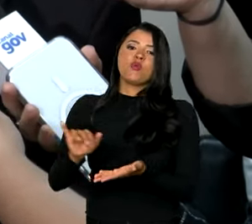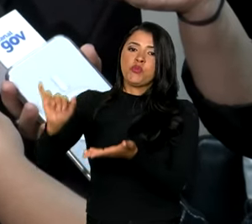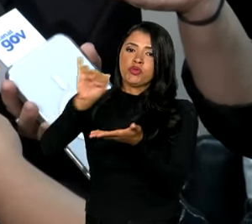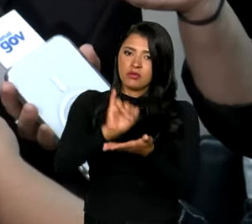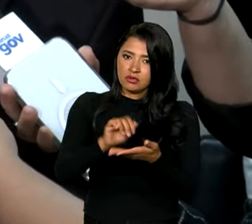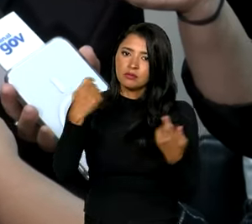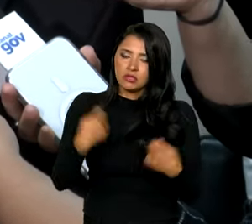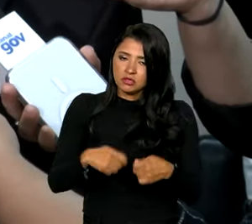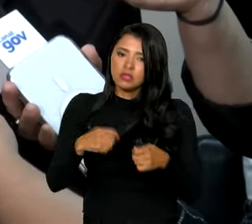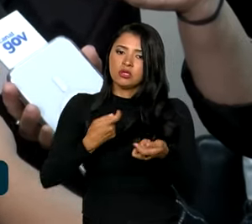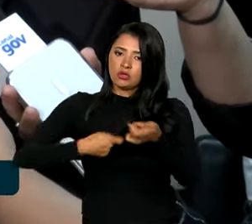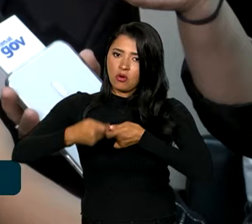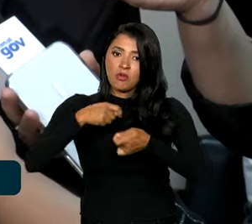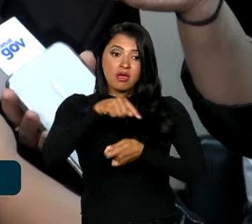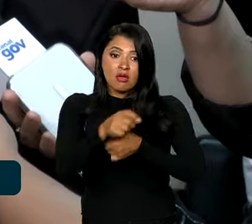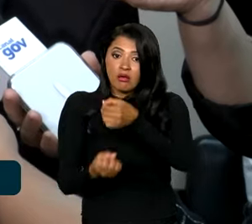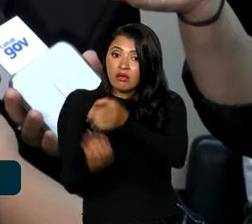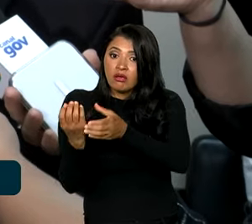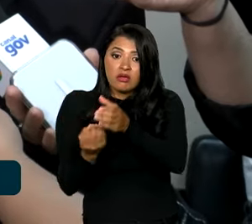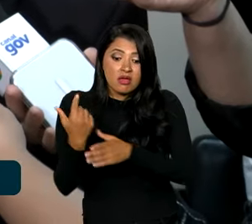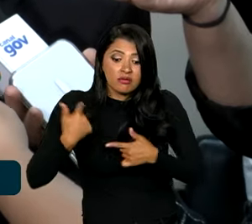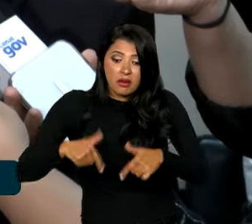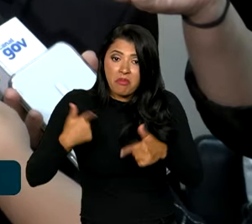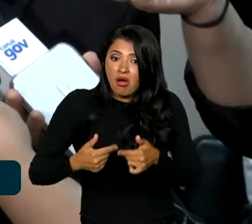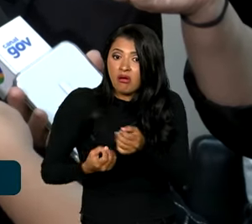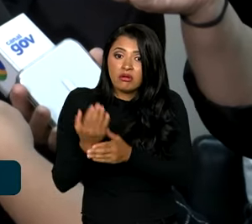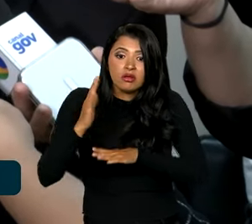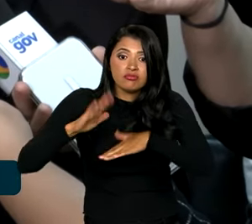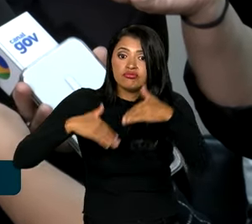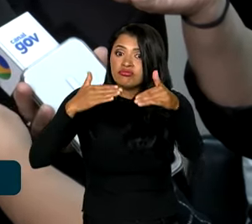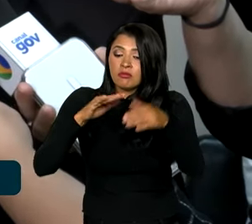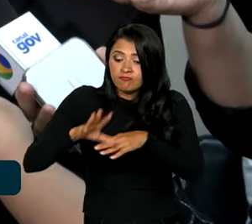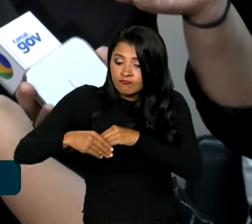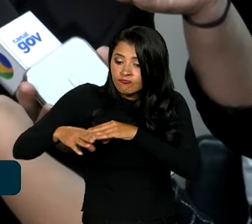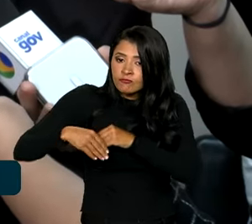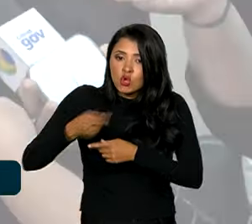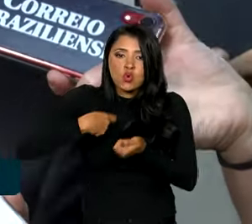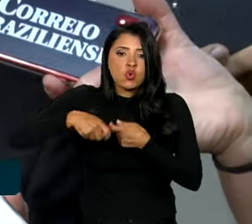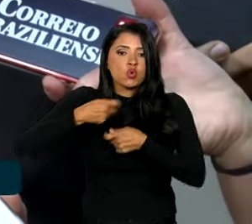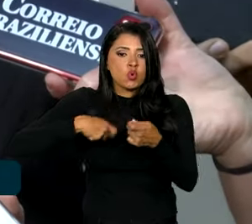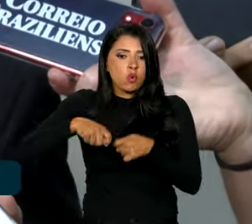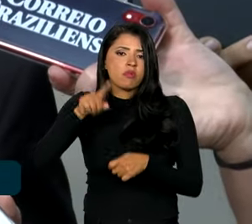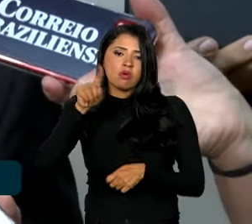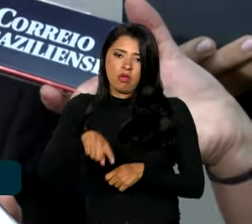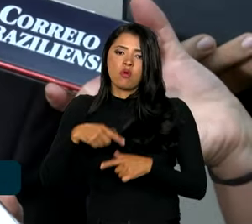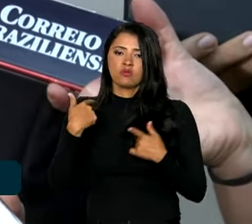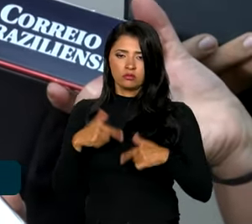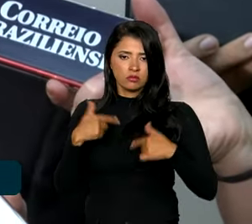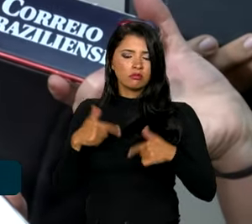comércio exterior é fonte de emprego, de desenvolvimento, de complementariedade econômica.